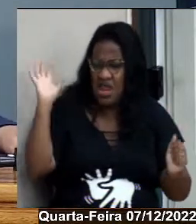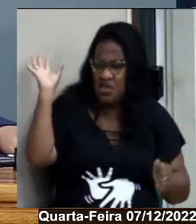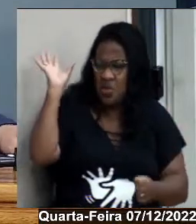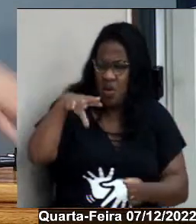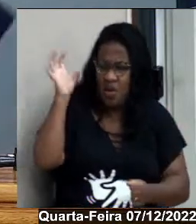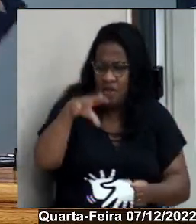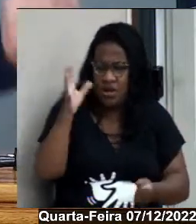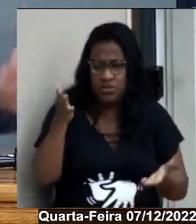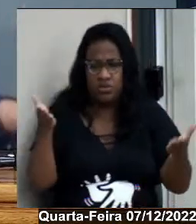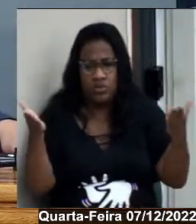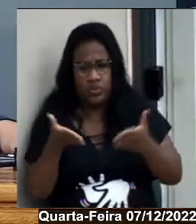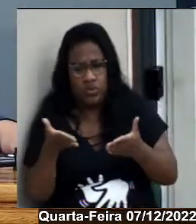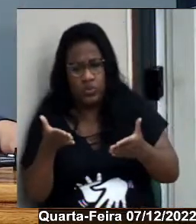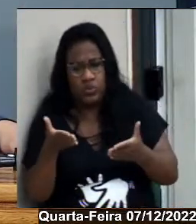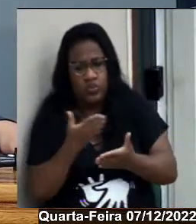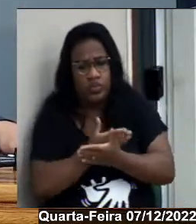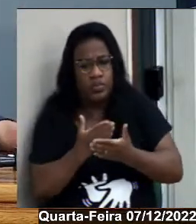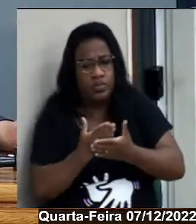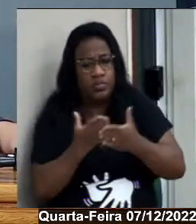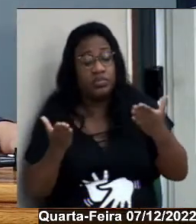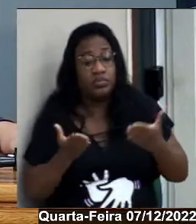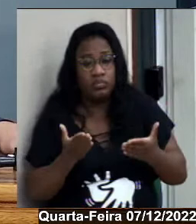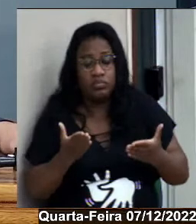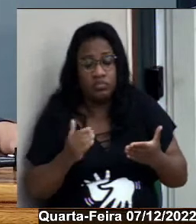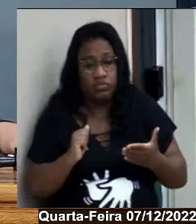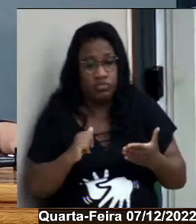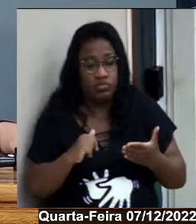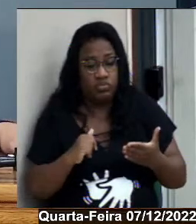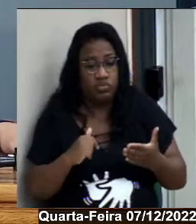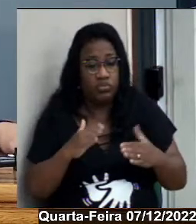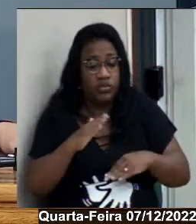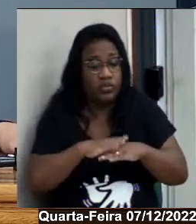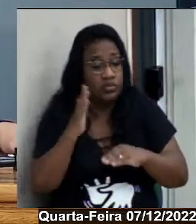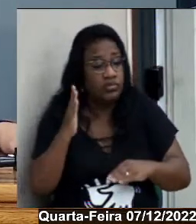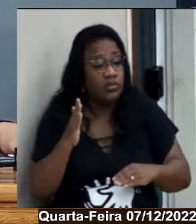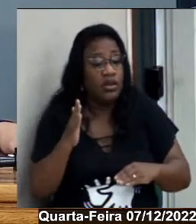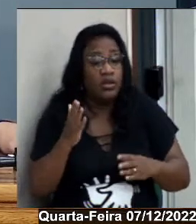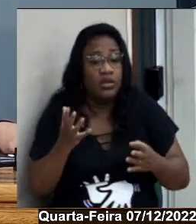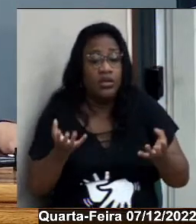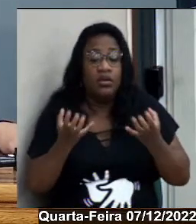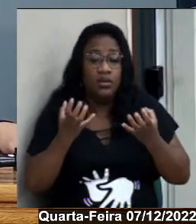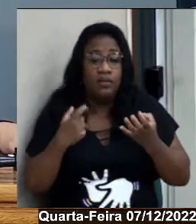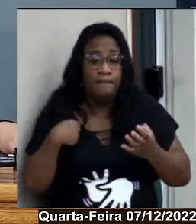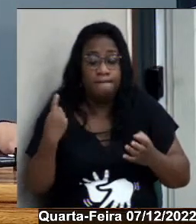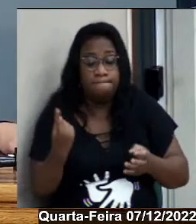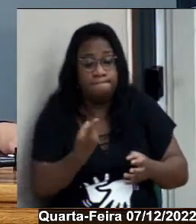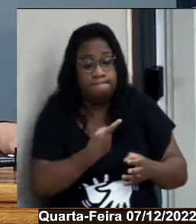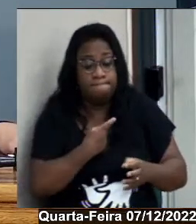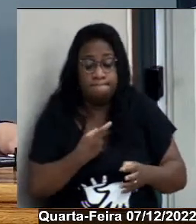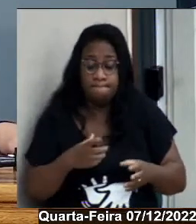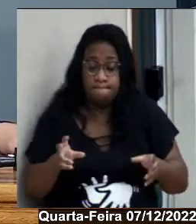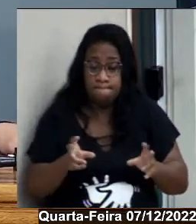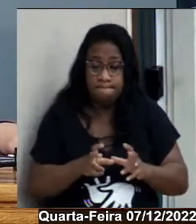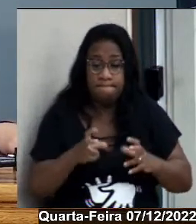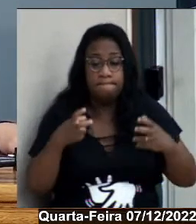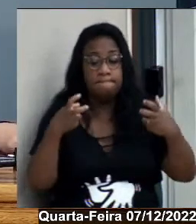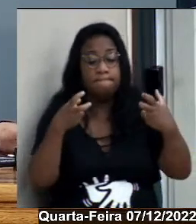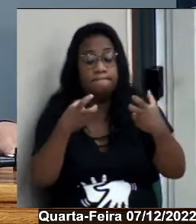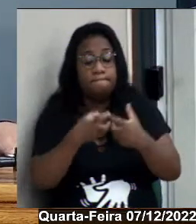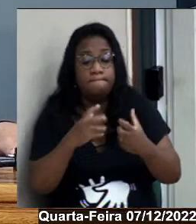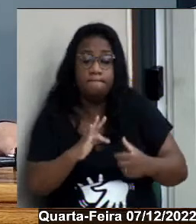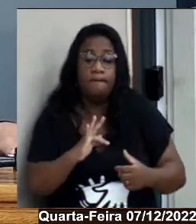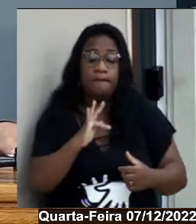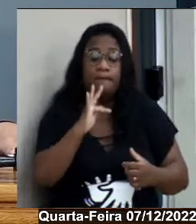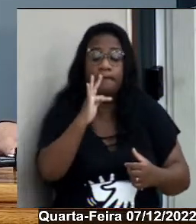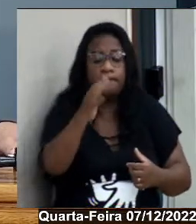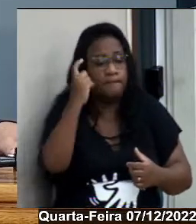de opressores e vocês da esquerda de oprimido, e agora vocês saírem em defesa. Mas como essa Câmara Municipal, ela pensa no futuro,